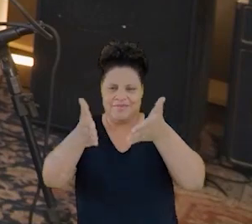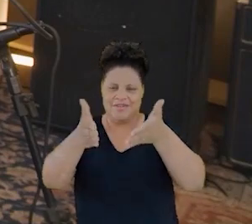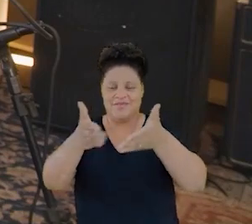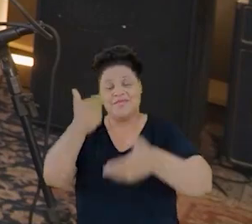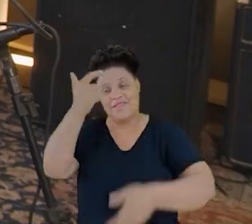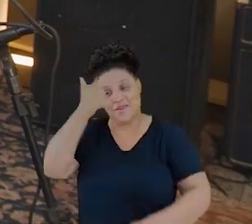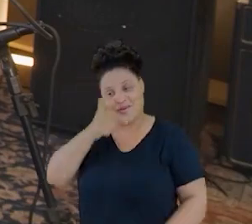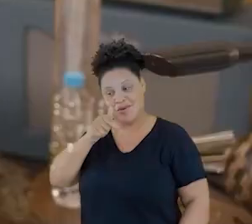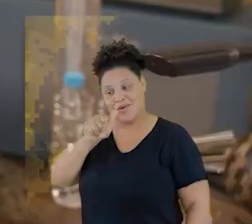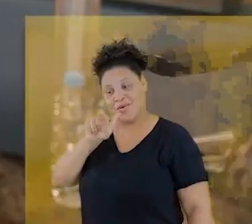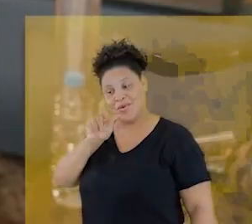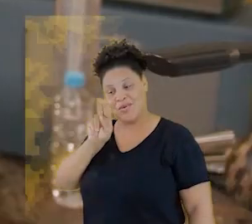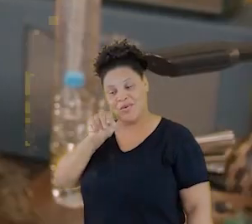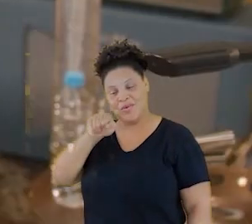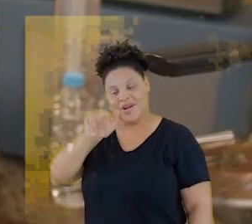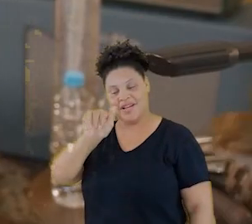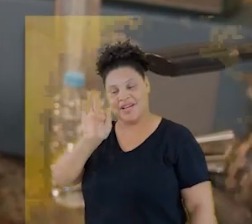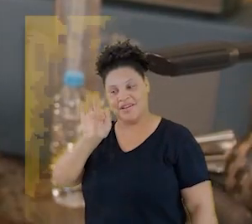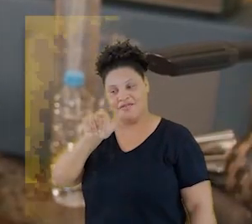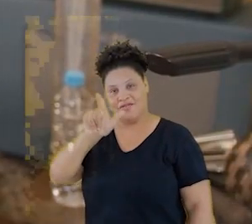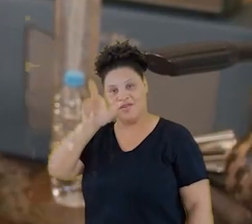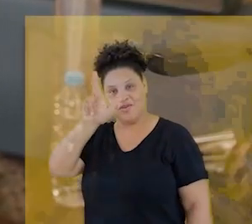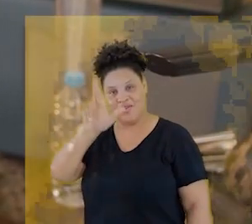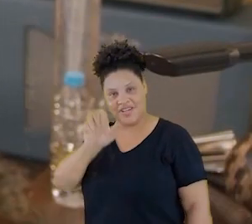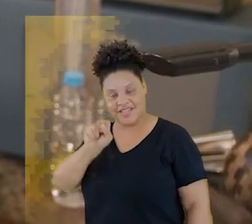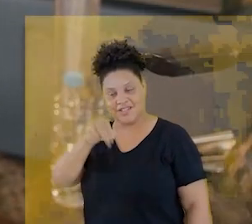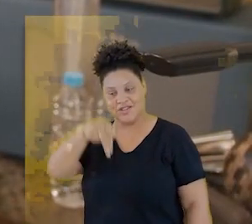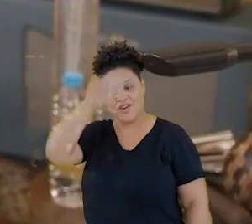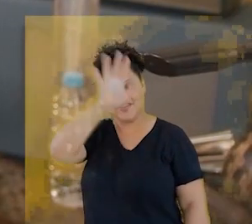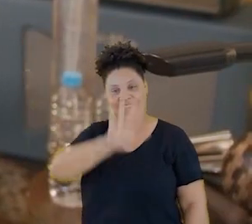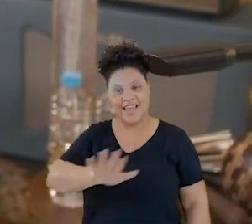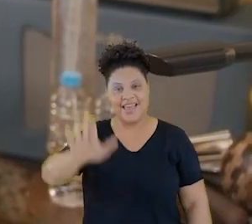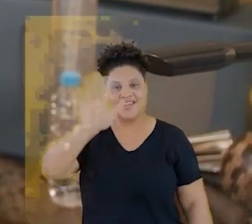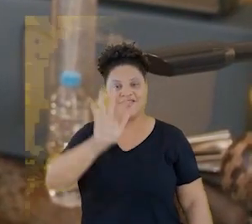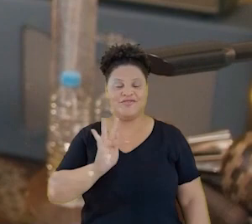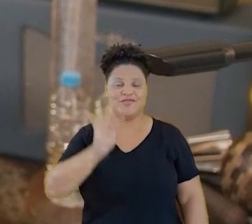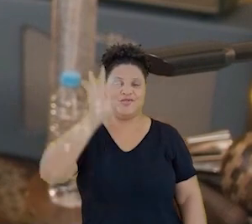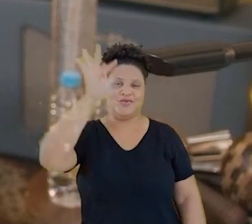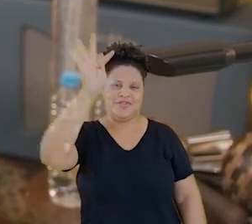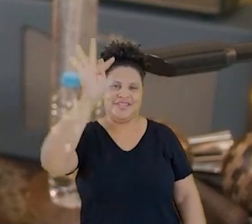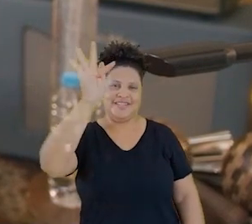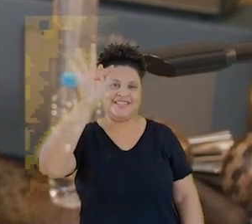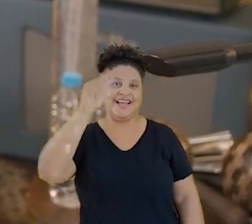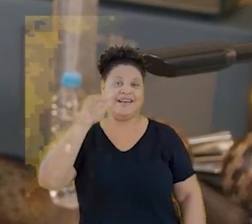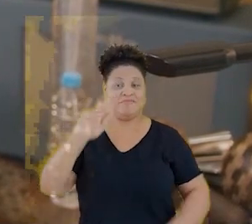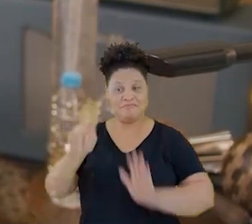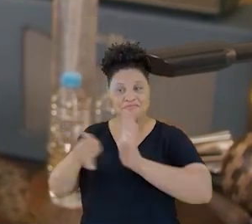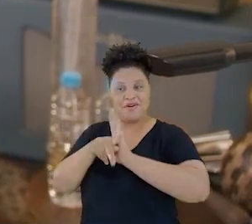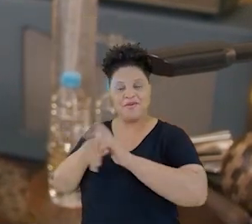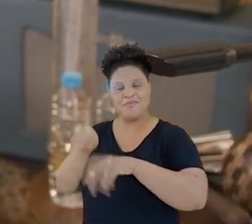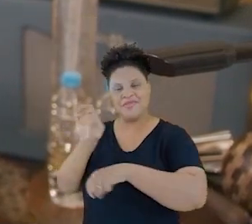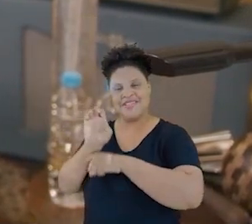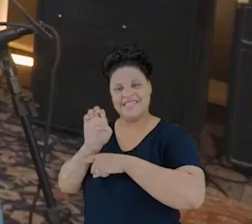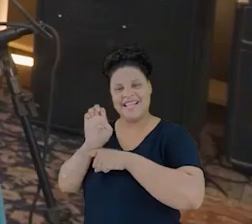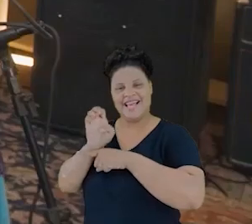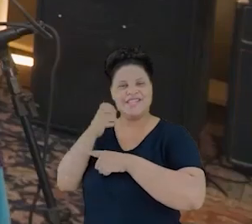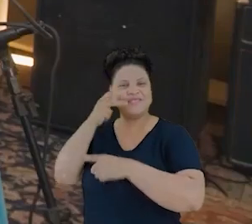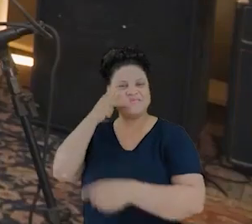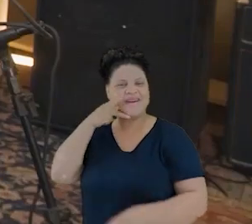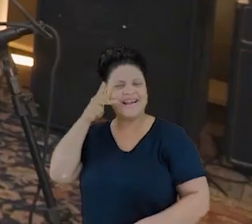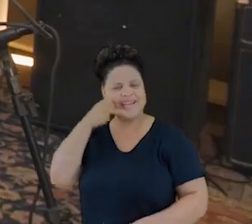Nordeste Futurista, diretamente da Paraíba. E vamos seguindo essa sambadinha aqui que tá muito